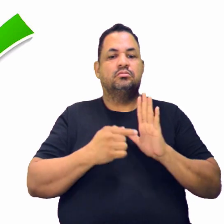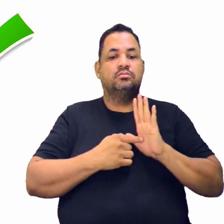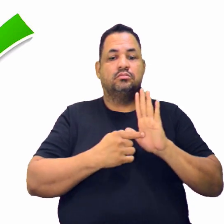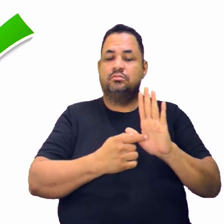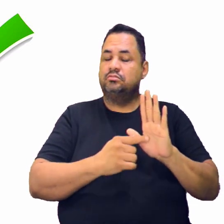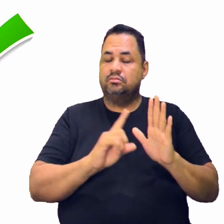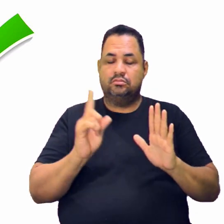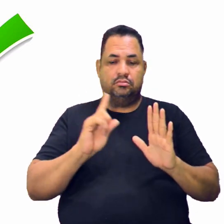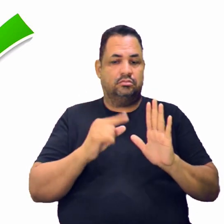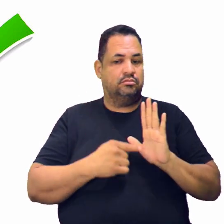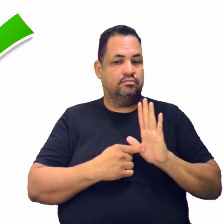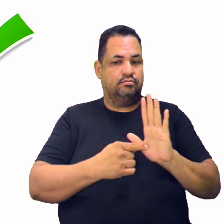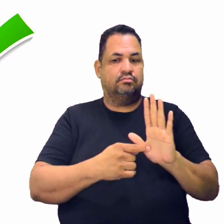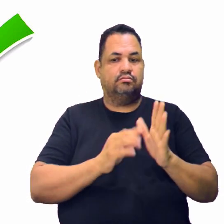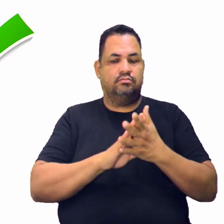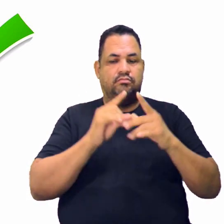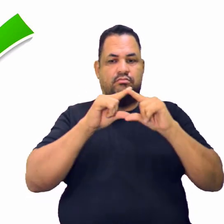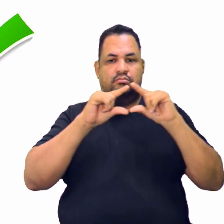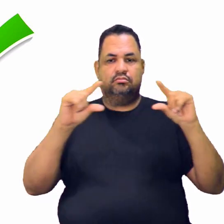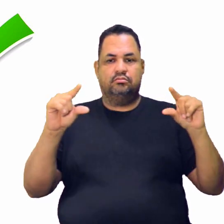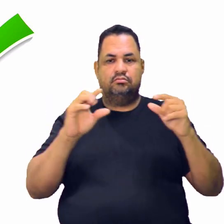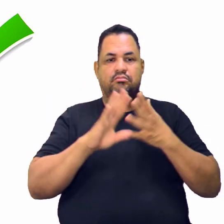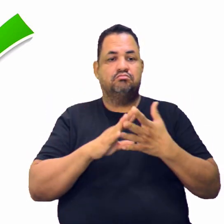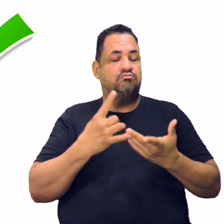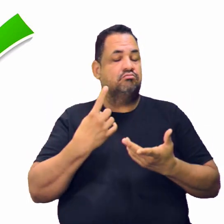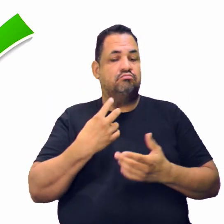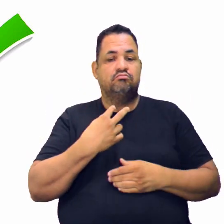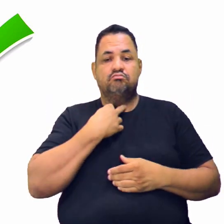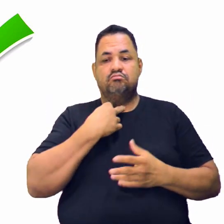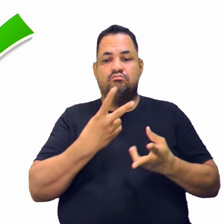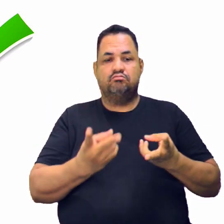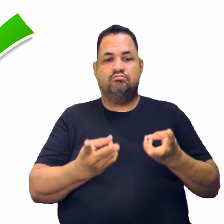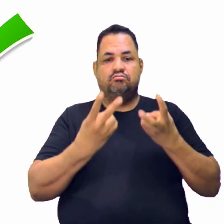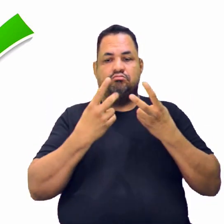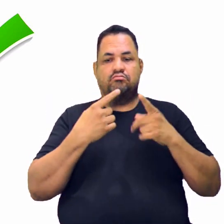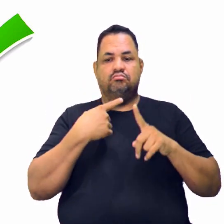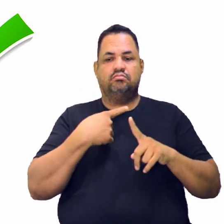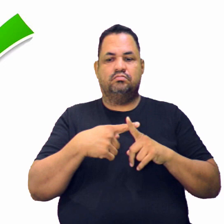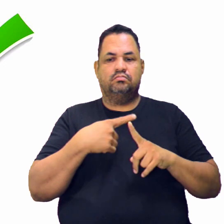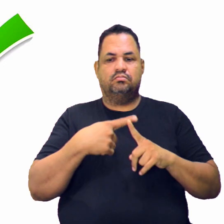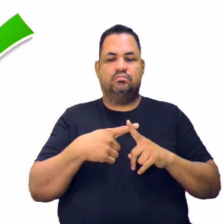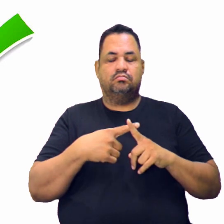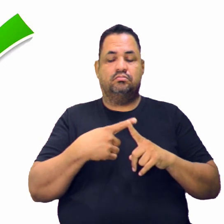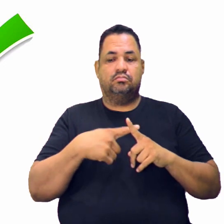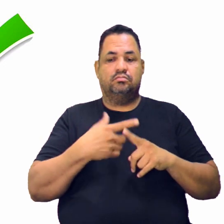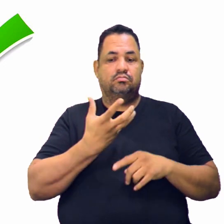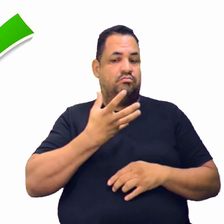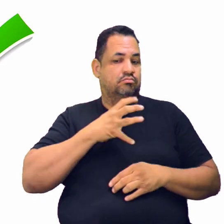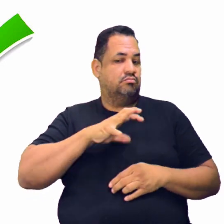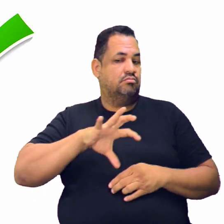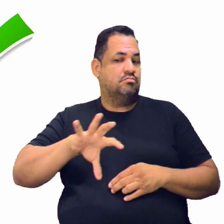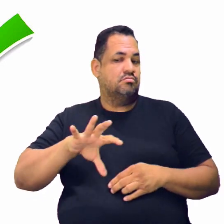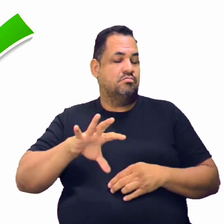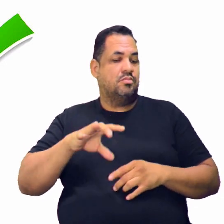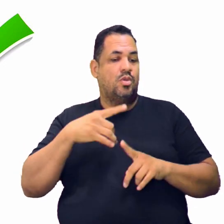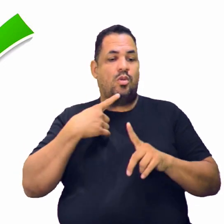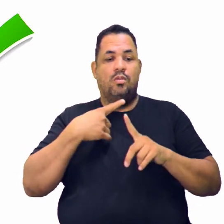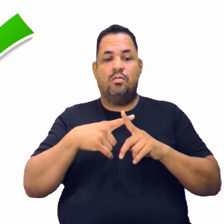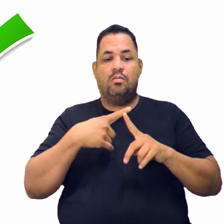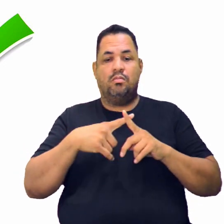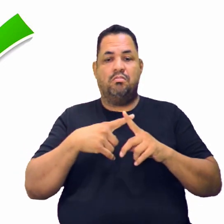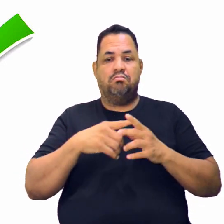na oração e não pode ser identificado ou porque não se quer ou por